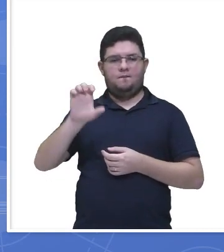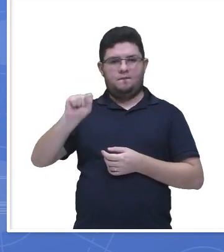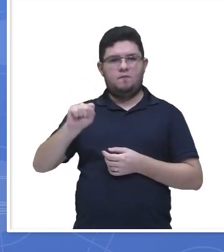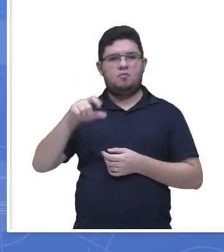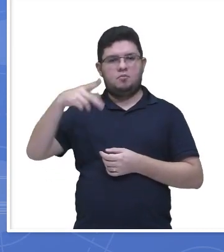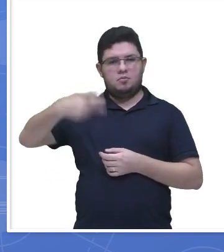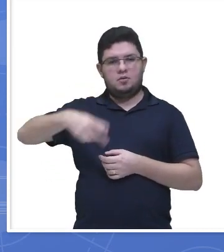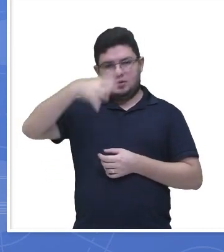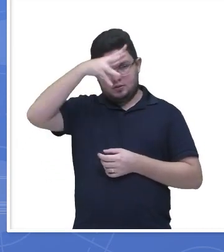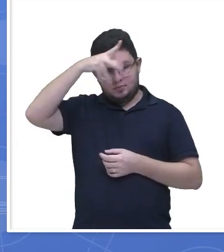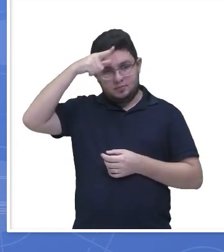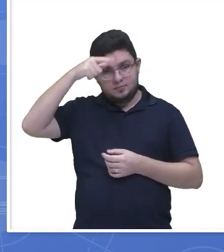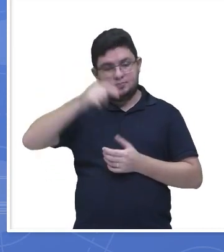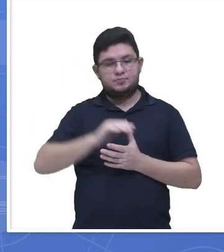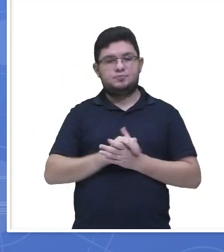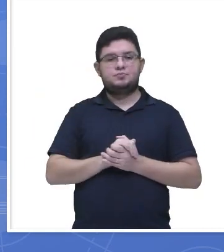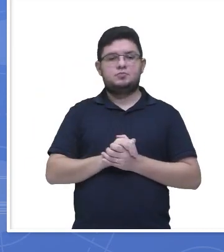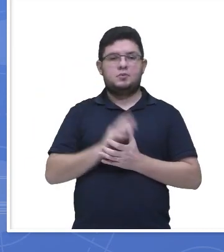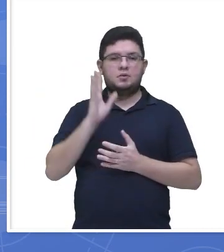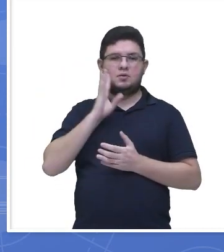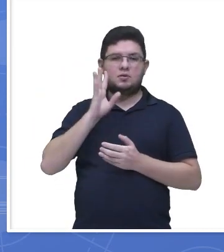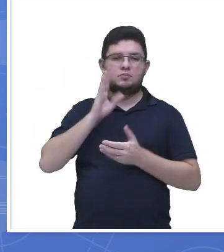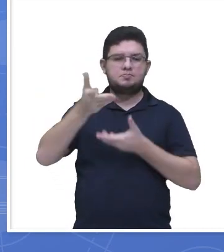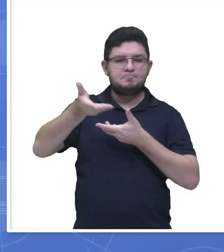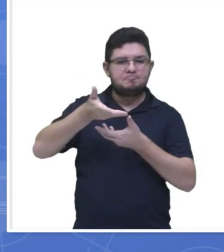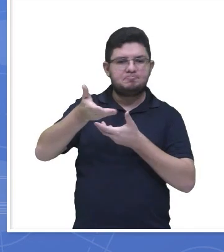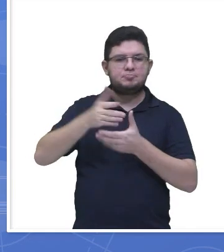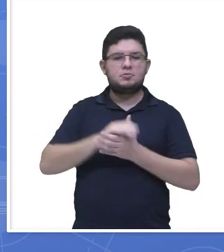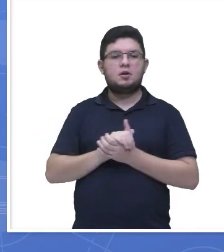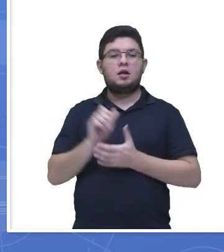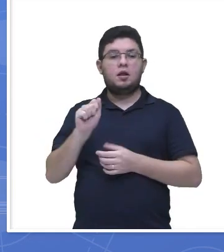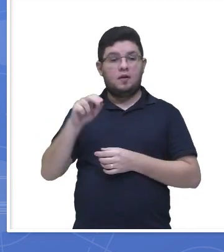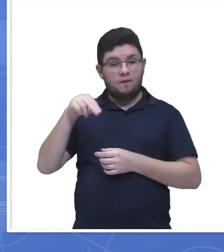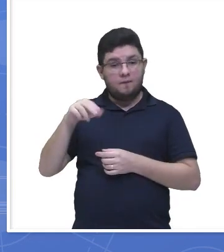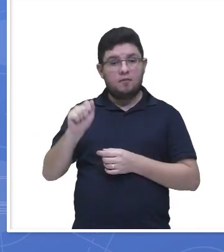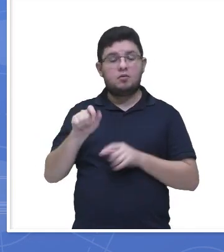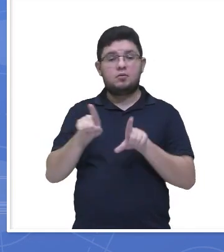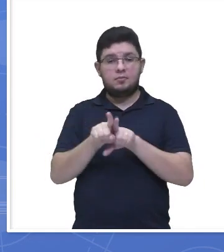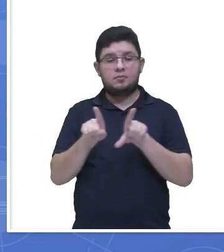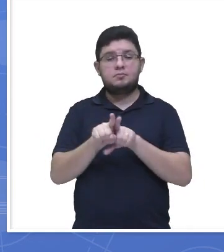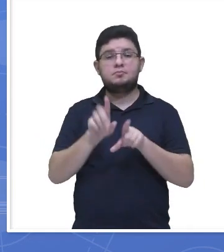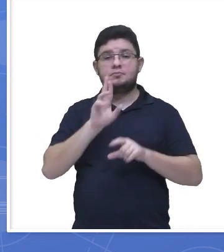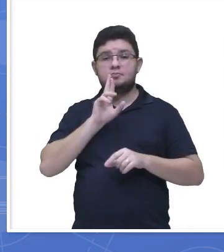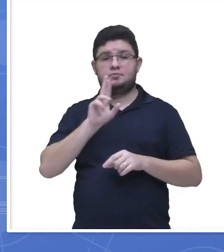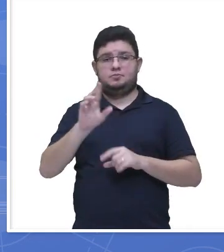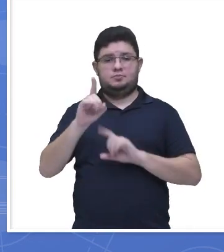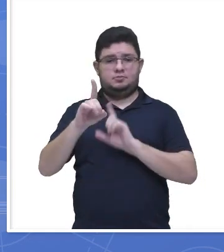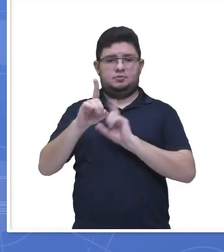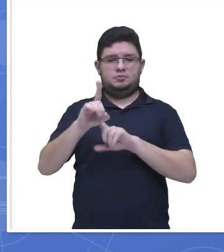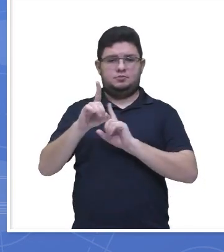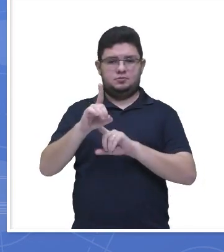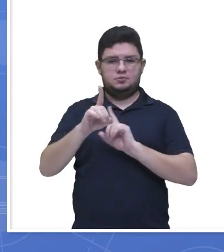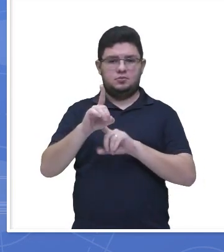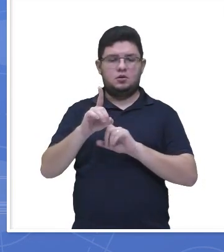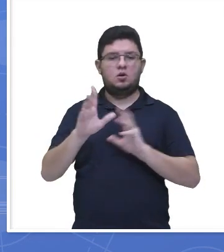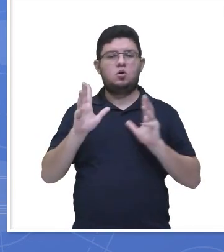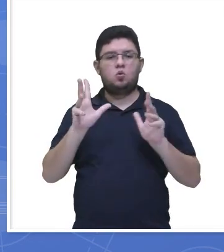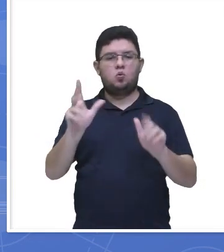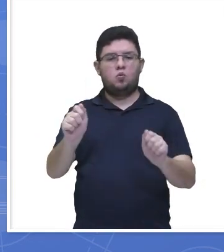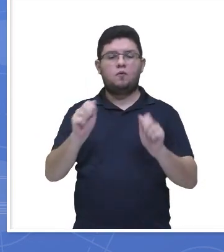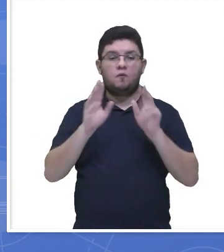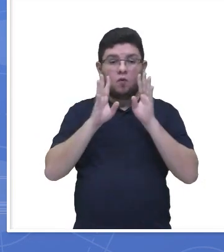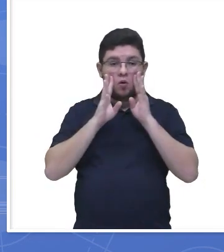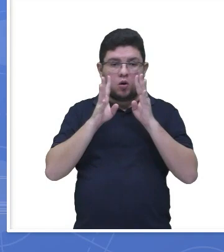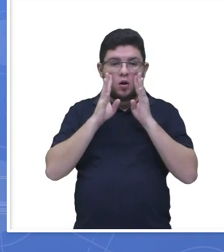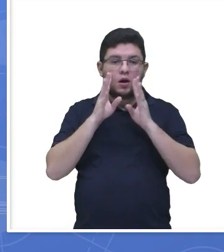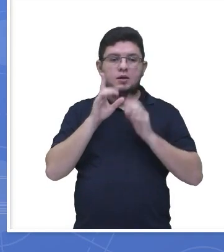participação. Ana Paula está dizendo para nós que é a letra D também. Então, estamos todos aí muito focados nessa questão da letra D, né? Vamos